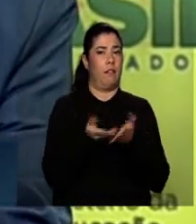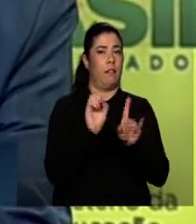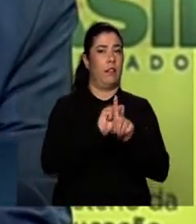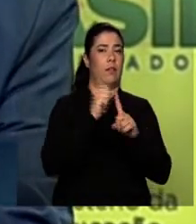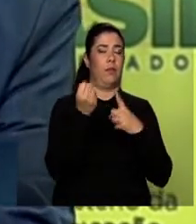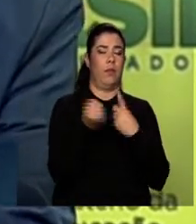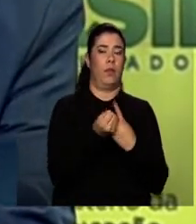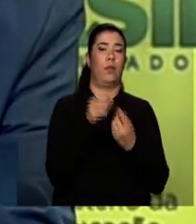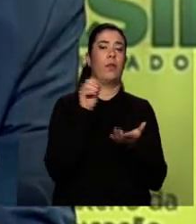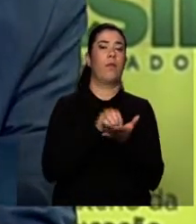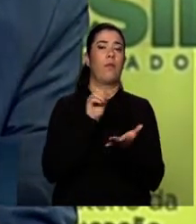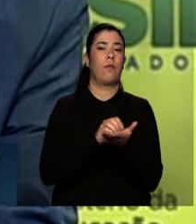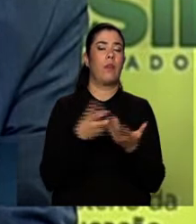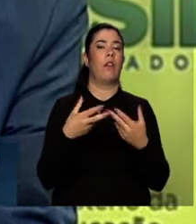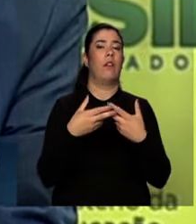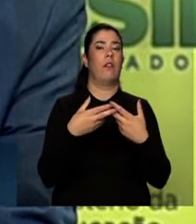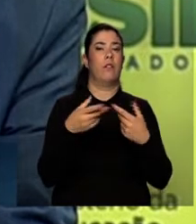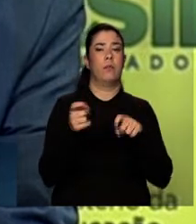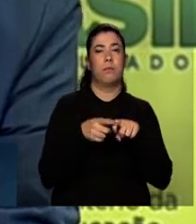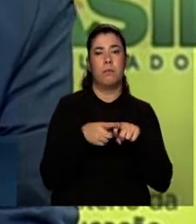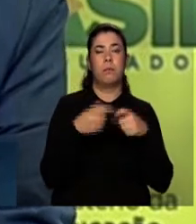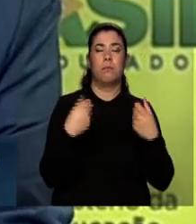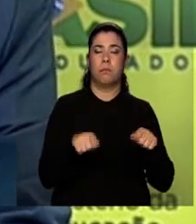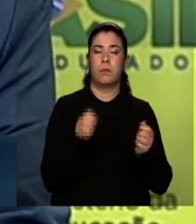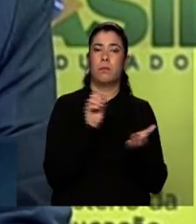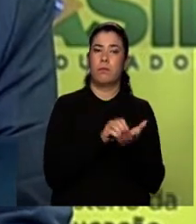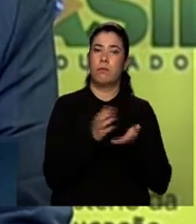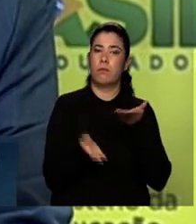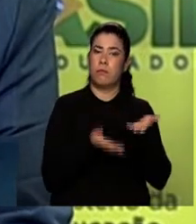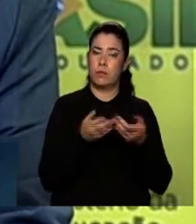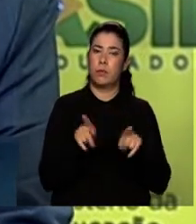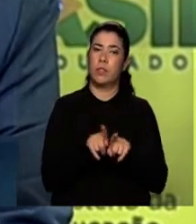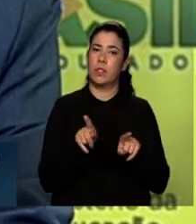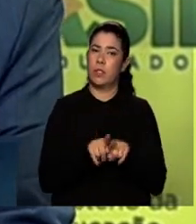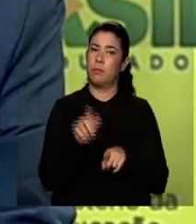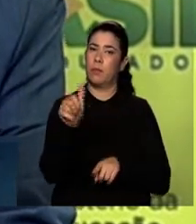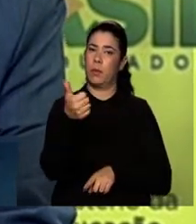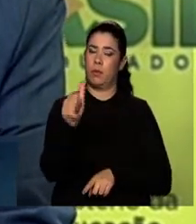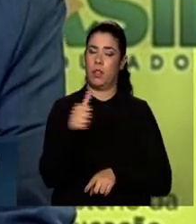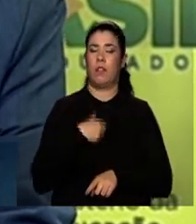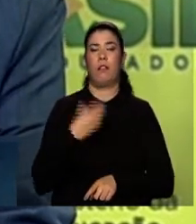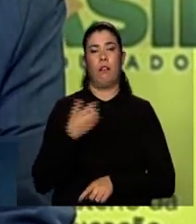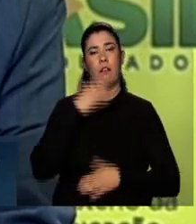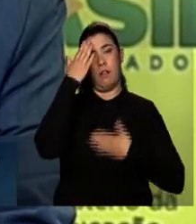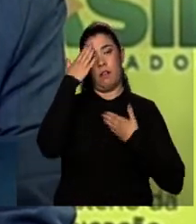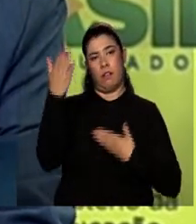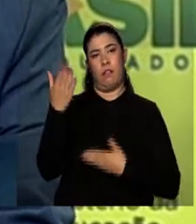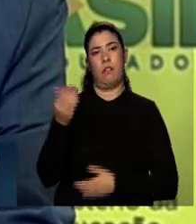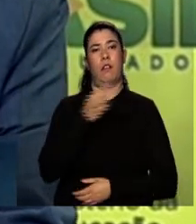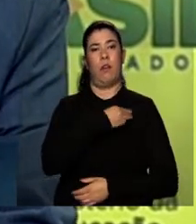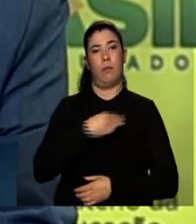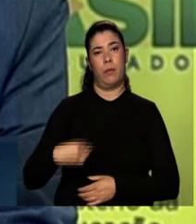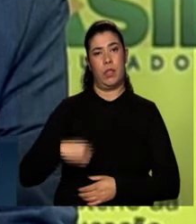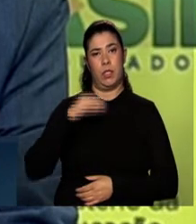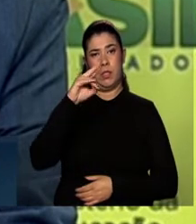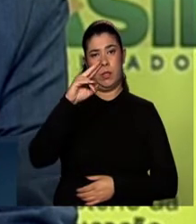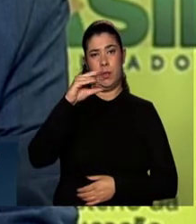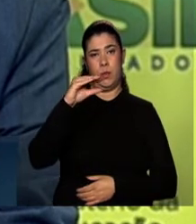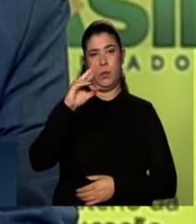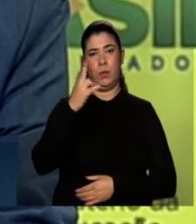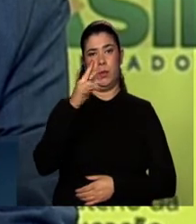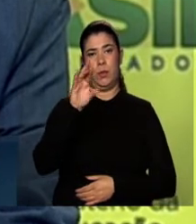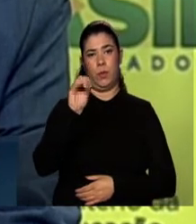social, à demanda social, tem a qualidade. Portanto, eu não tenho dúvida, viu, ministro Chiori, queria agradecer a tua equipe, que graças a essa